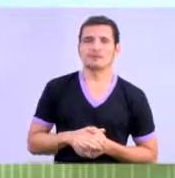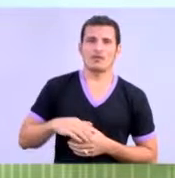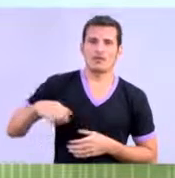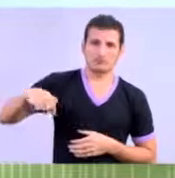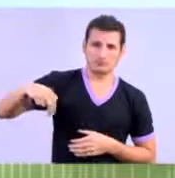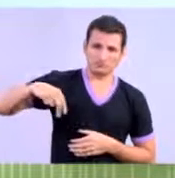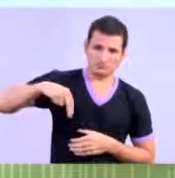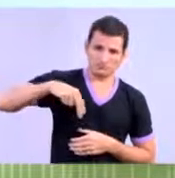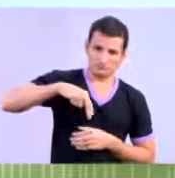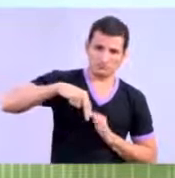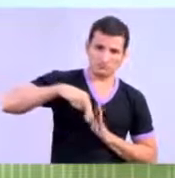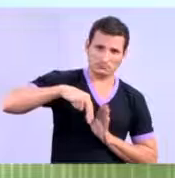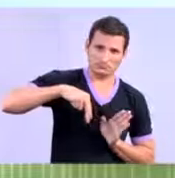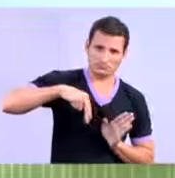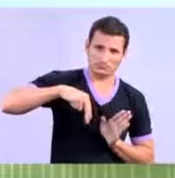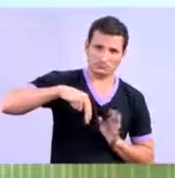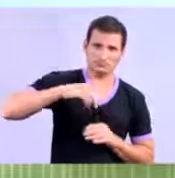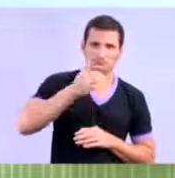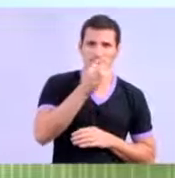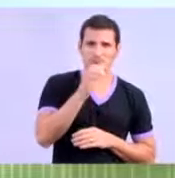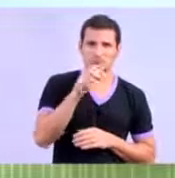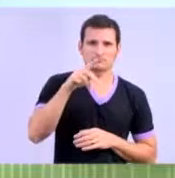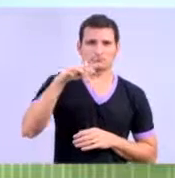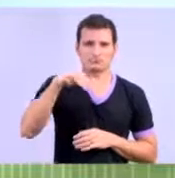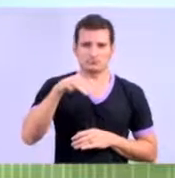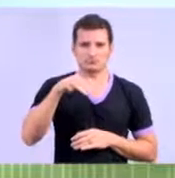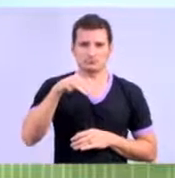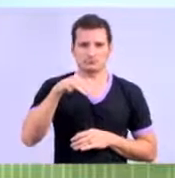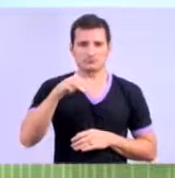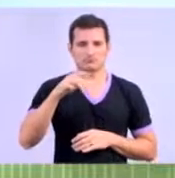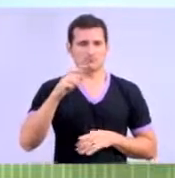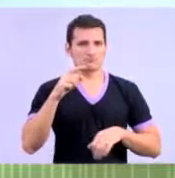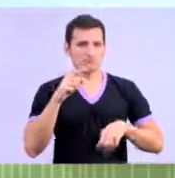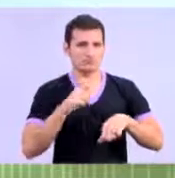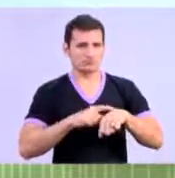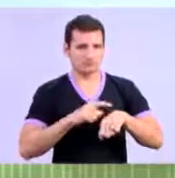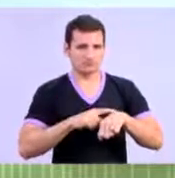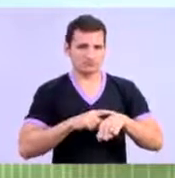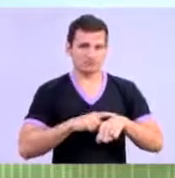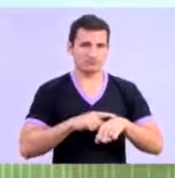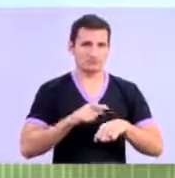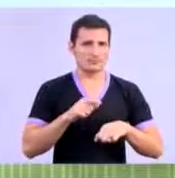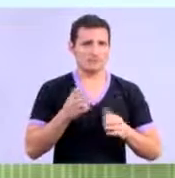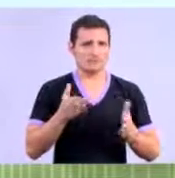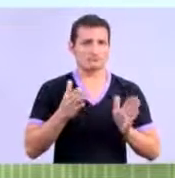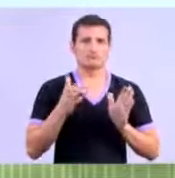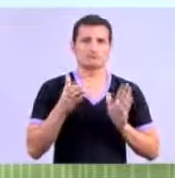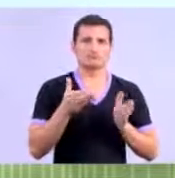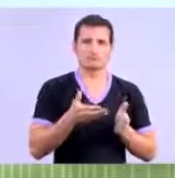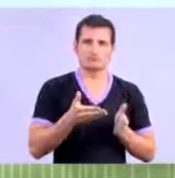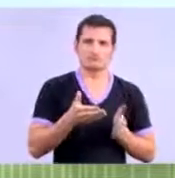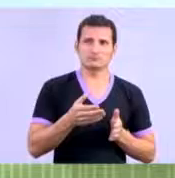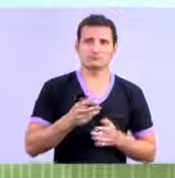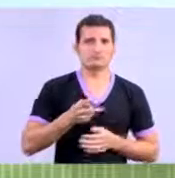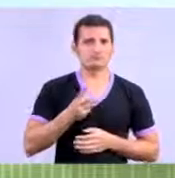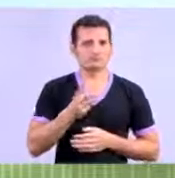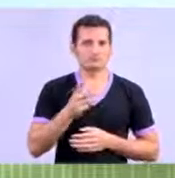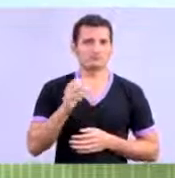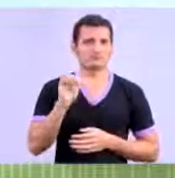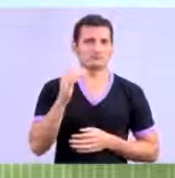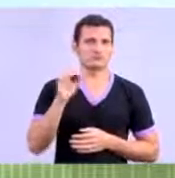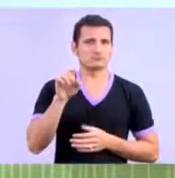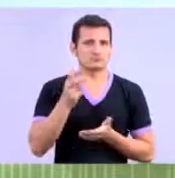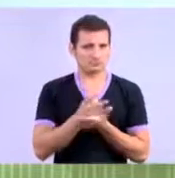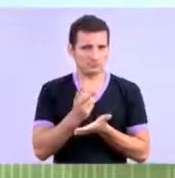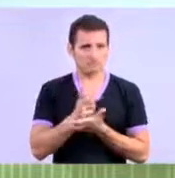frente a 10 km por hora. Opa, agora ele estou sendo mais específico. Eu vou continuar executando a mesma ação, que é